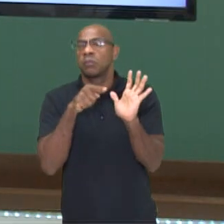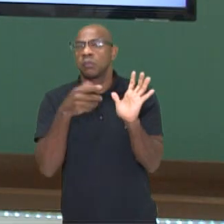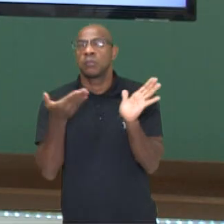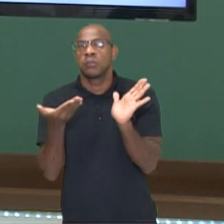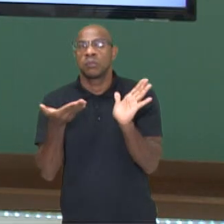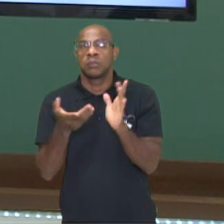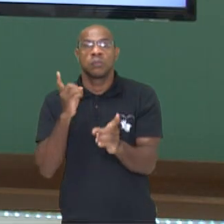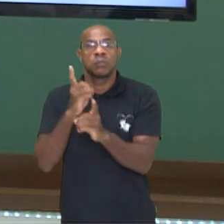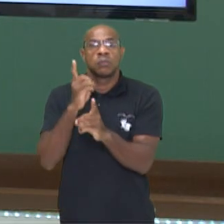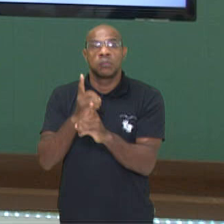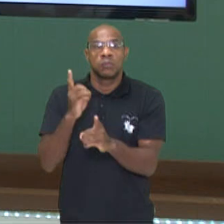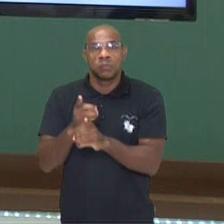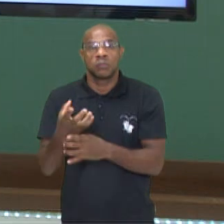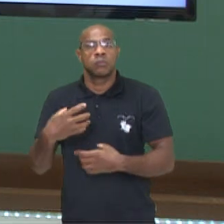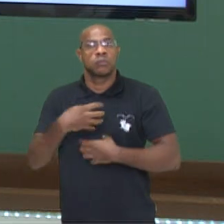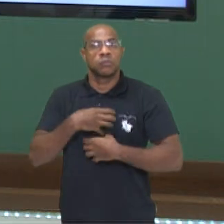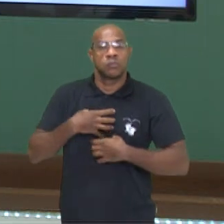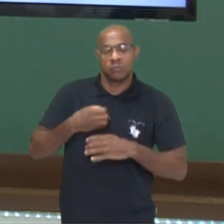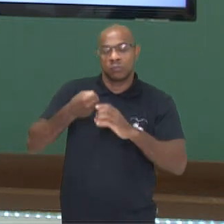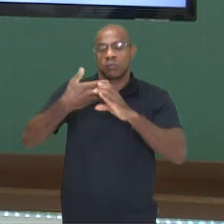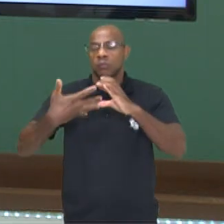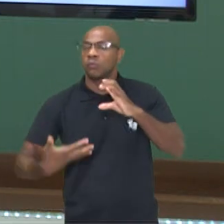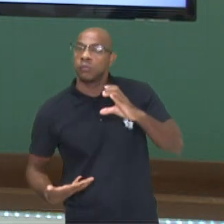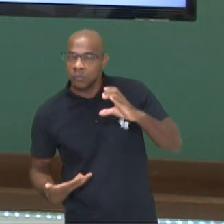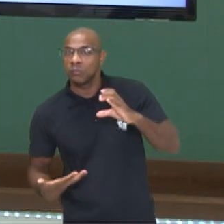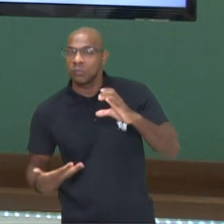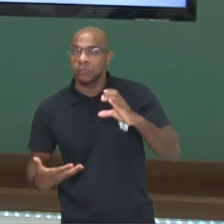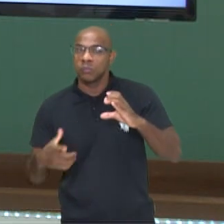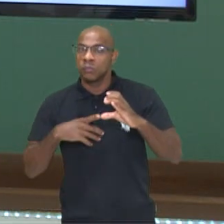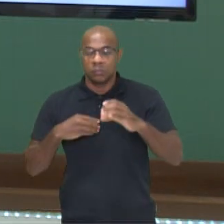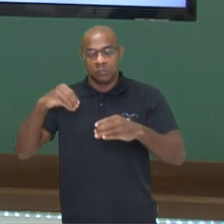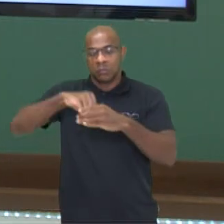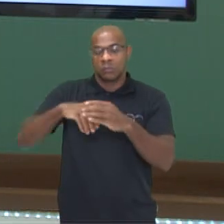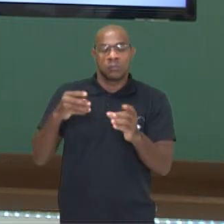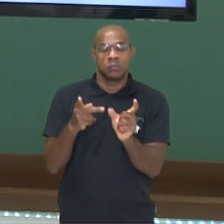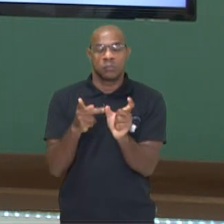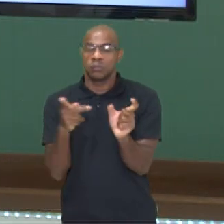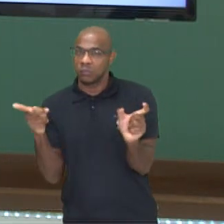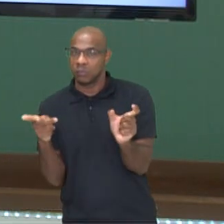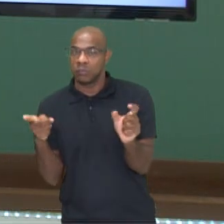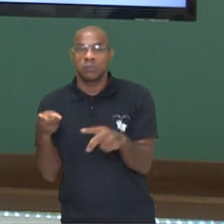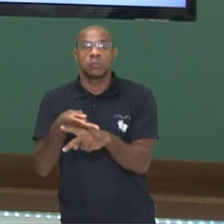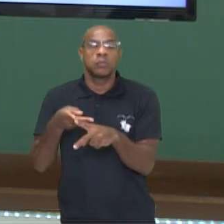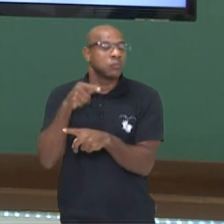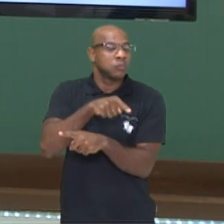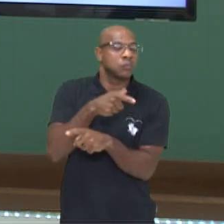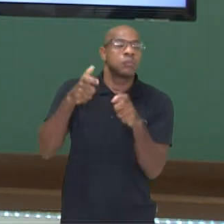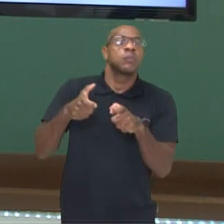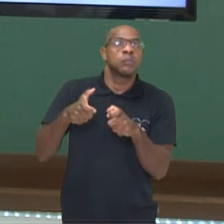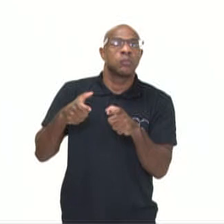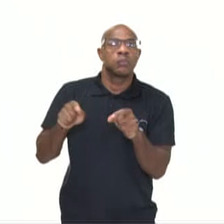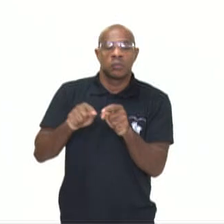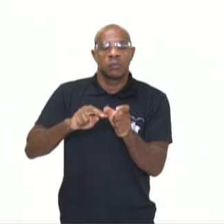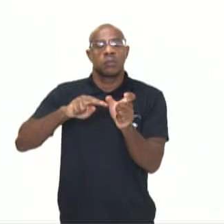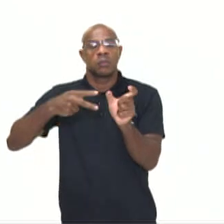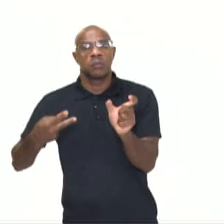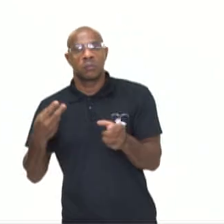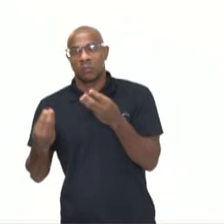encontre os estados, as características, que são os predicativos. Localize e também classifique.